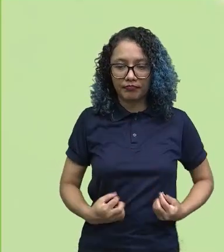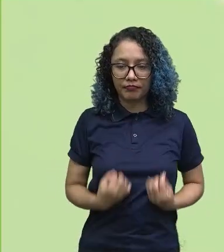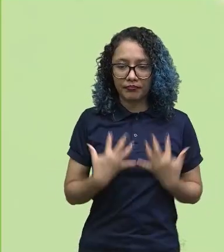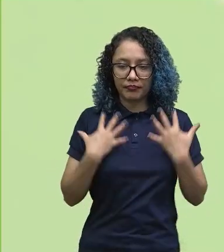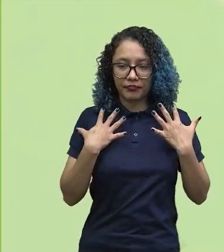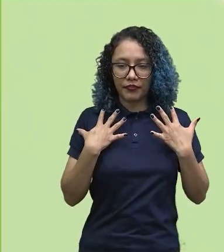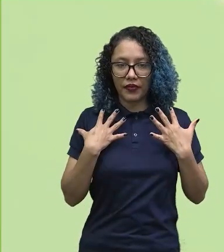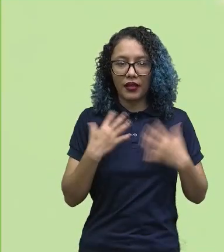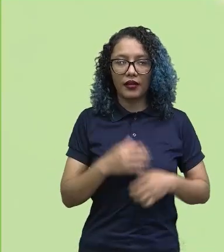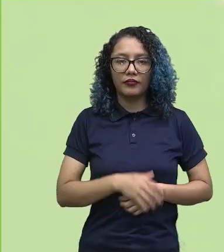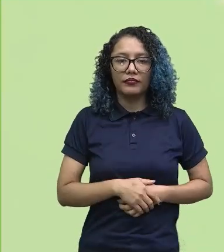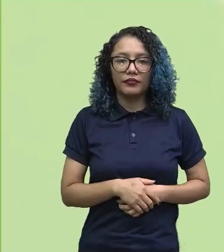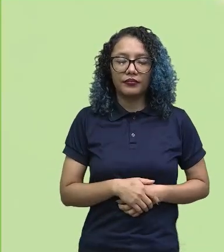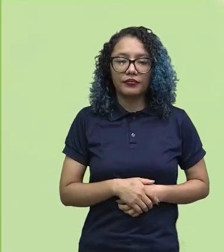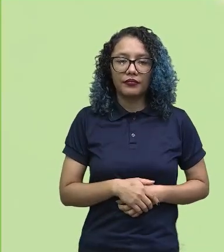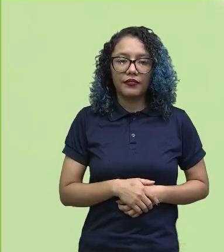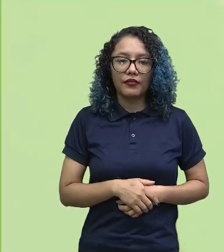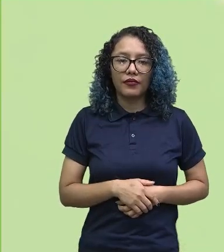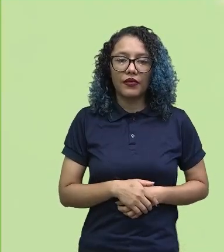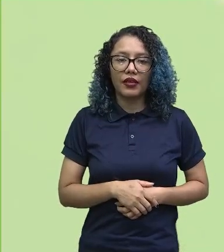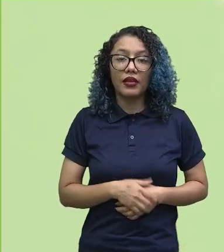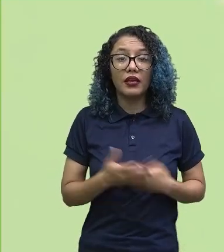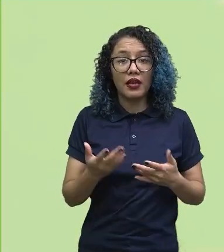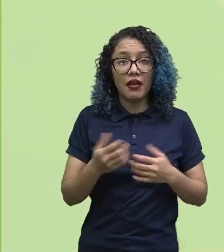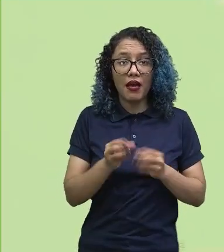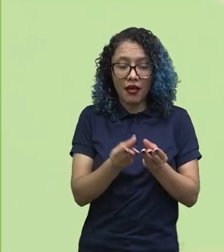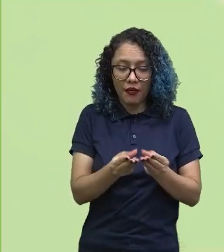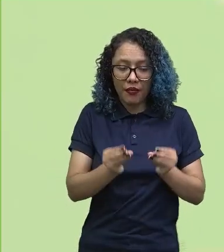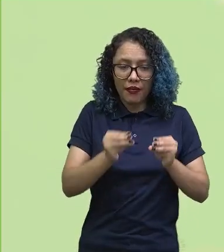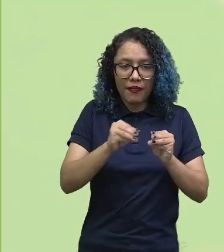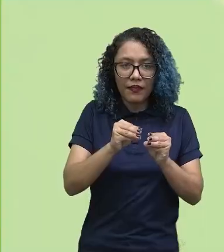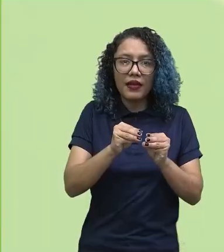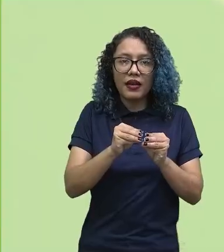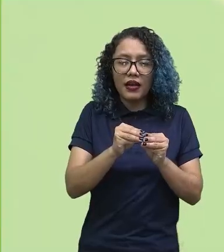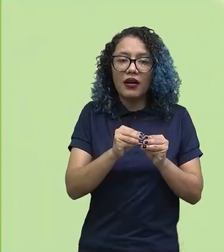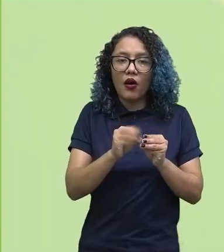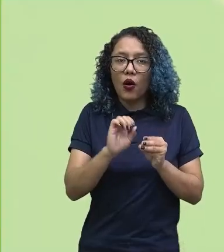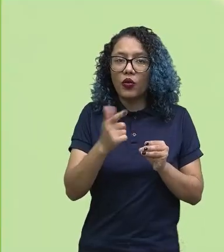esse oxigênio, né, essas hemácias, elas estão no nosso sangue. Então, quem vai fazer essa